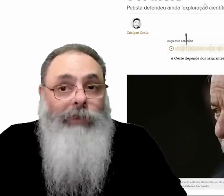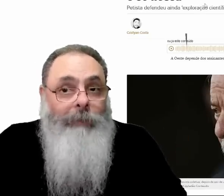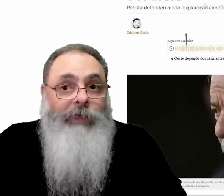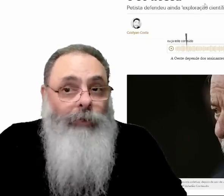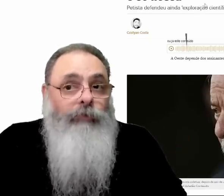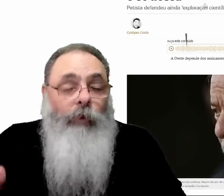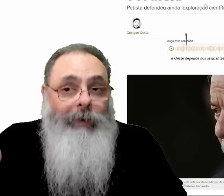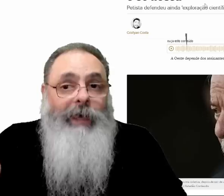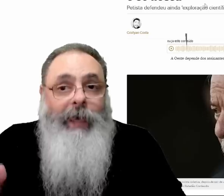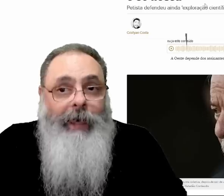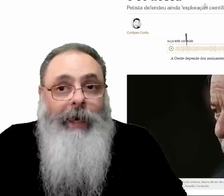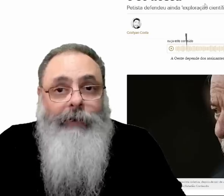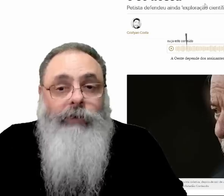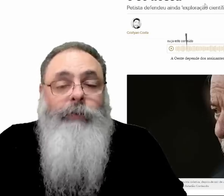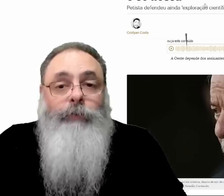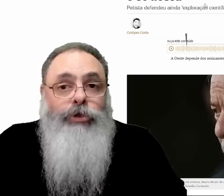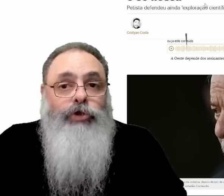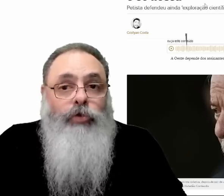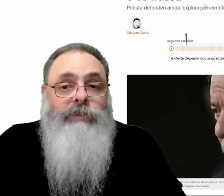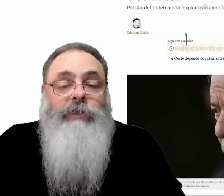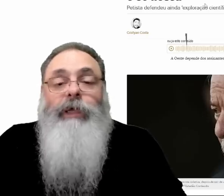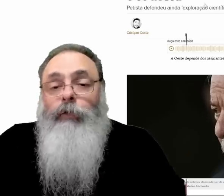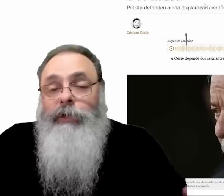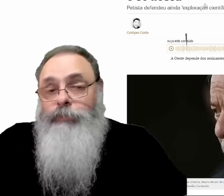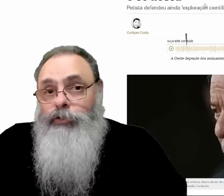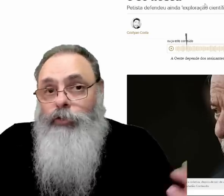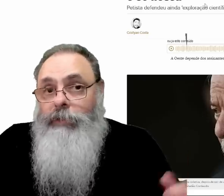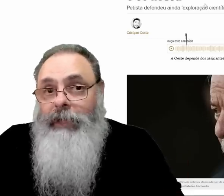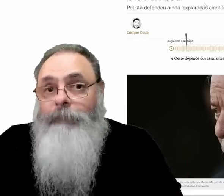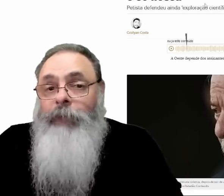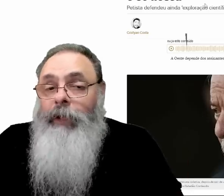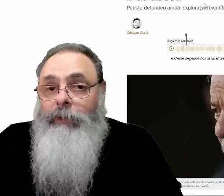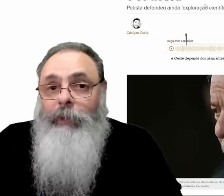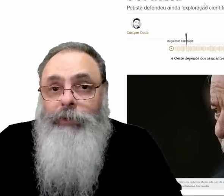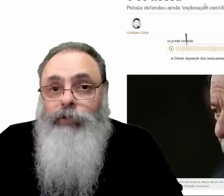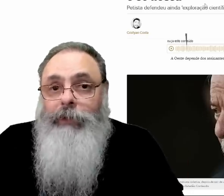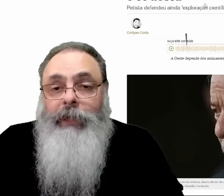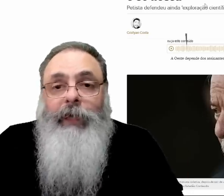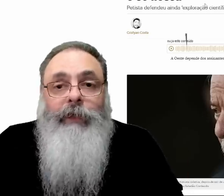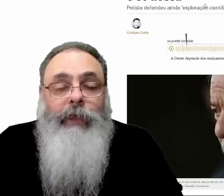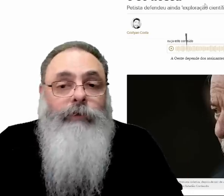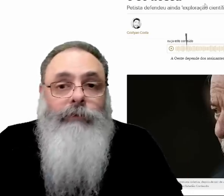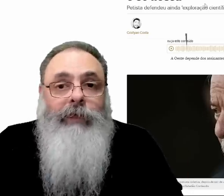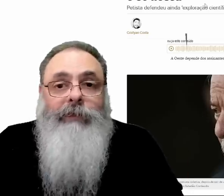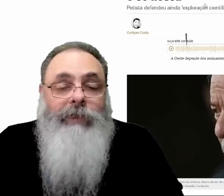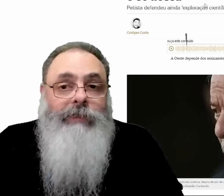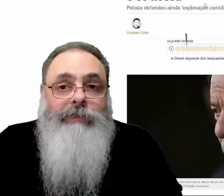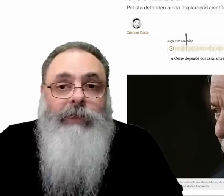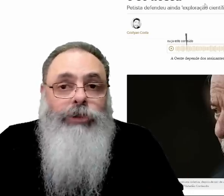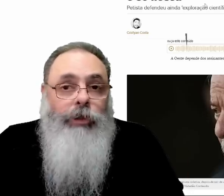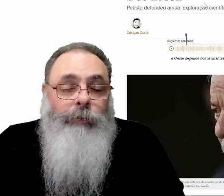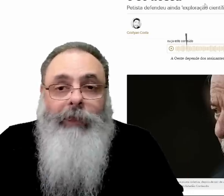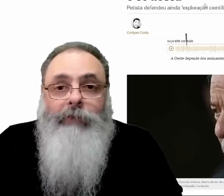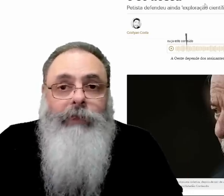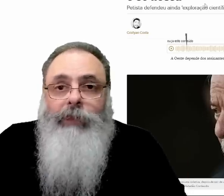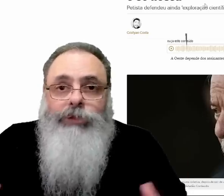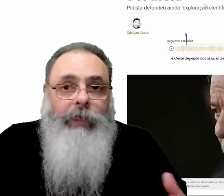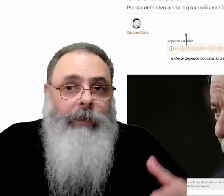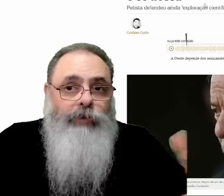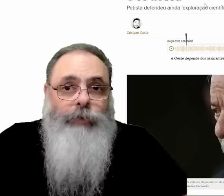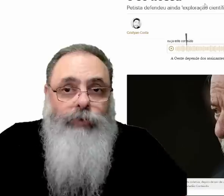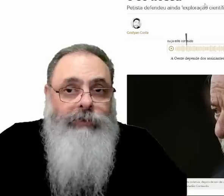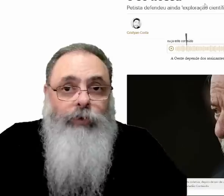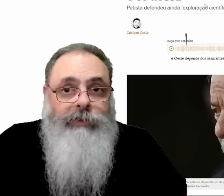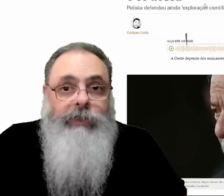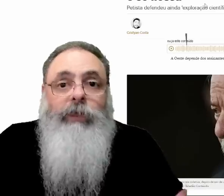da mesma forma é errado também por desconsiderar o que as pessoas lá na Amazônia querem né não tem que trazer estrangeiro para lá tem que